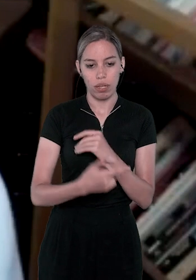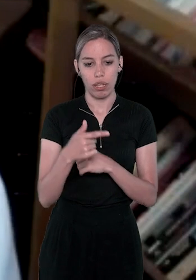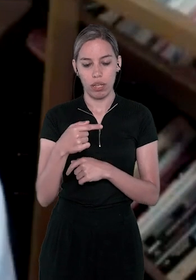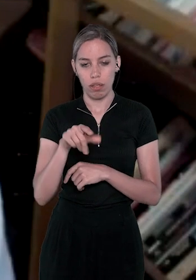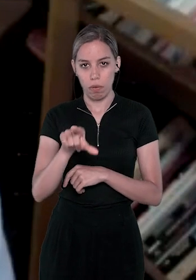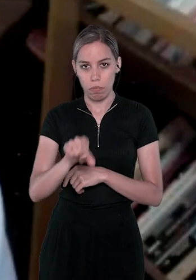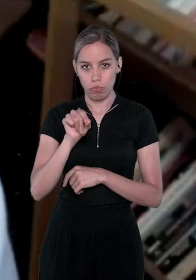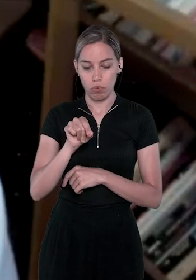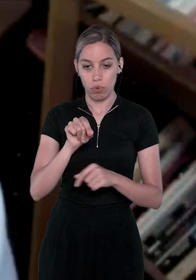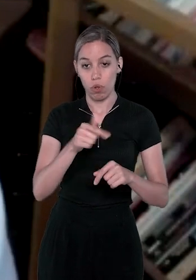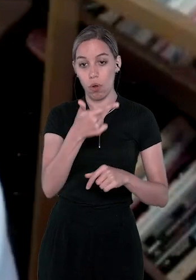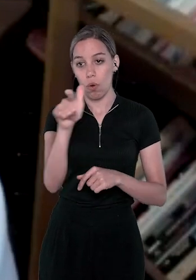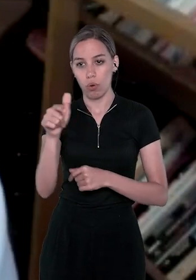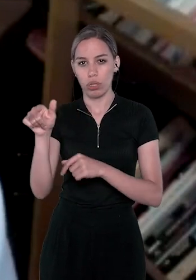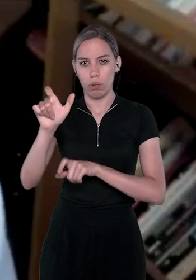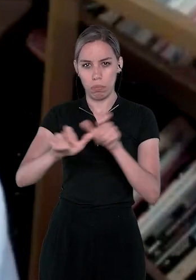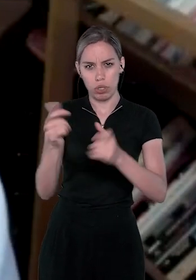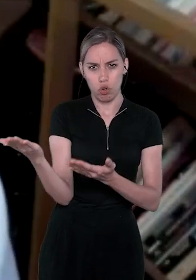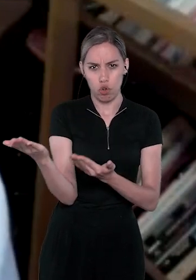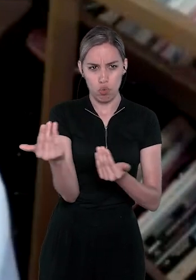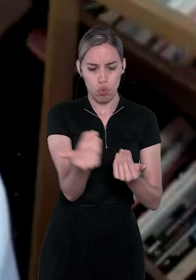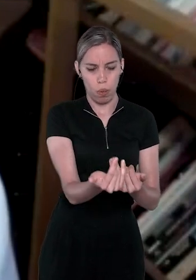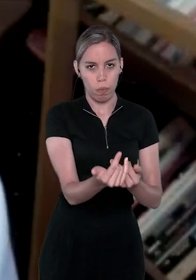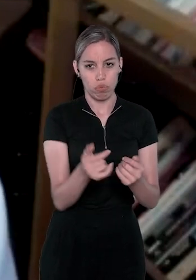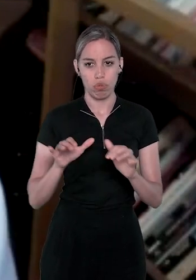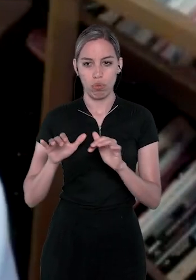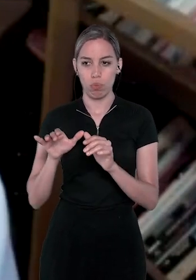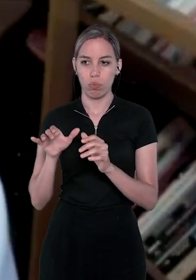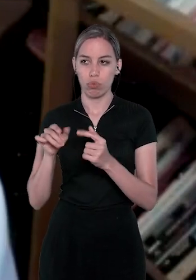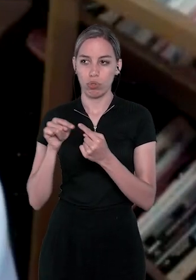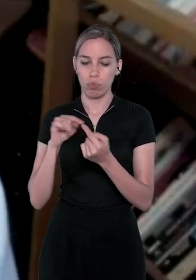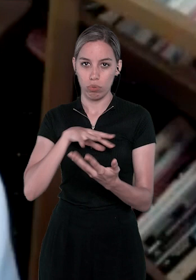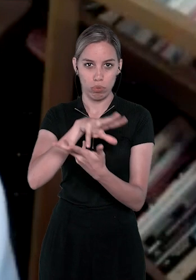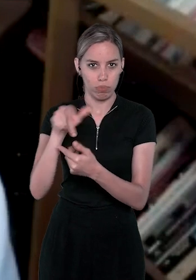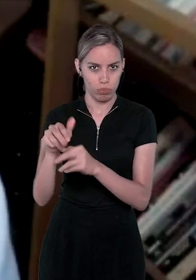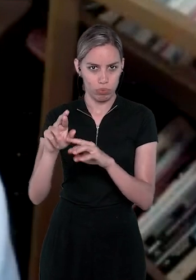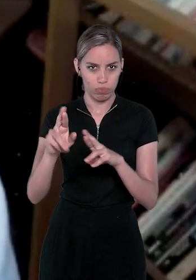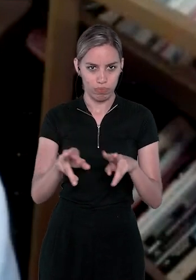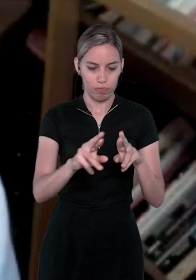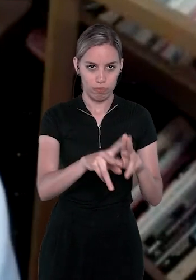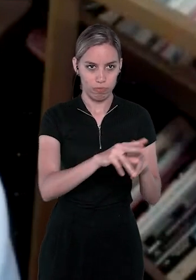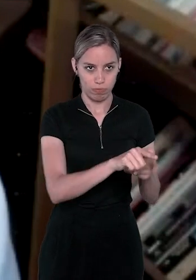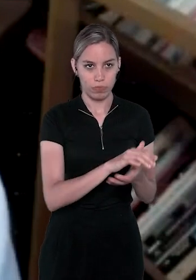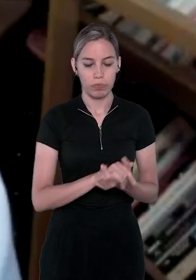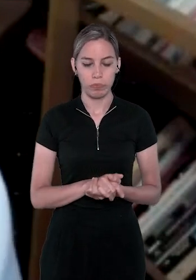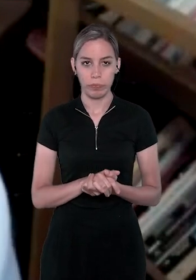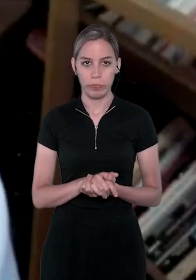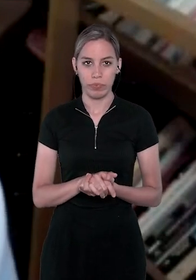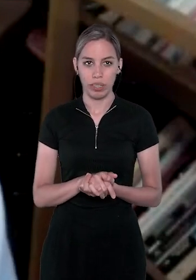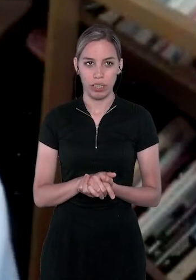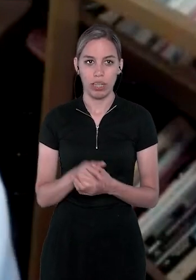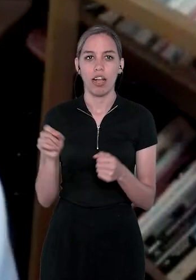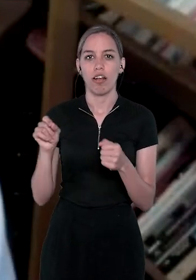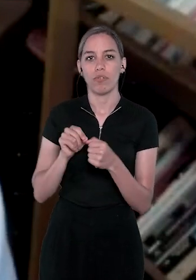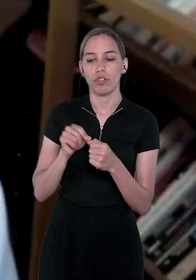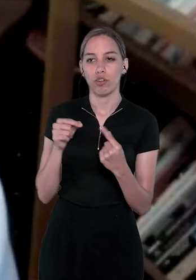outra, no outro universo, um pouco que fazendo uma